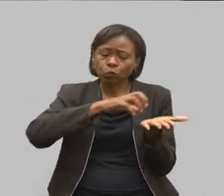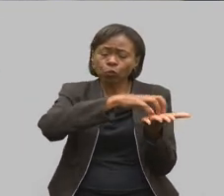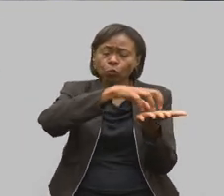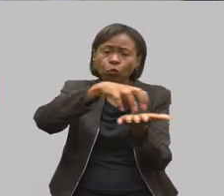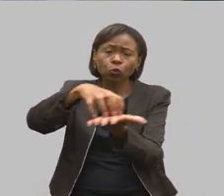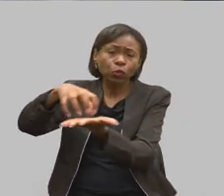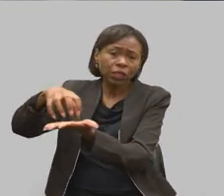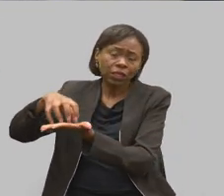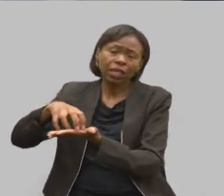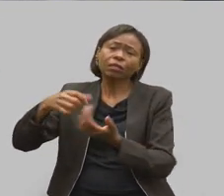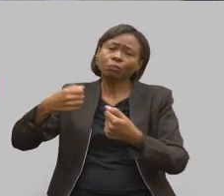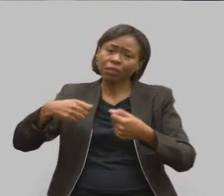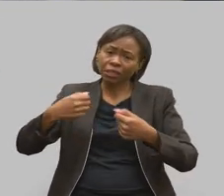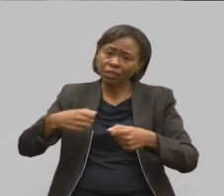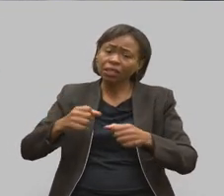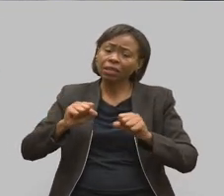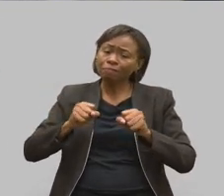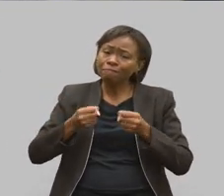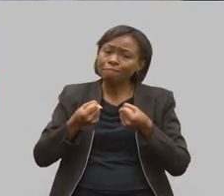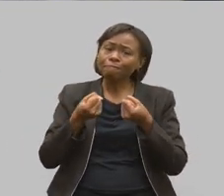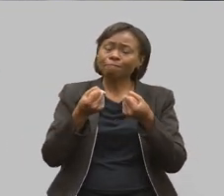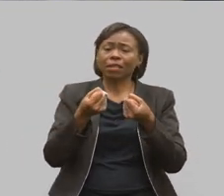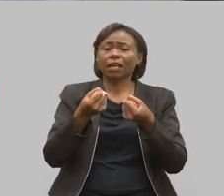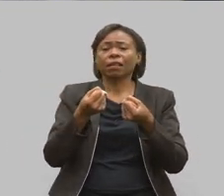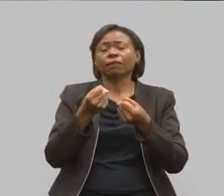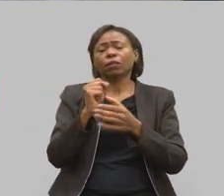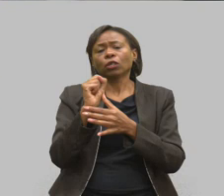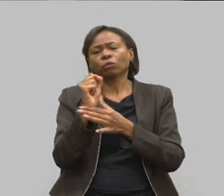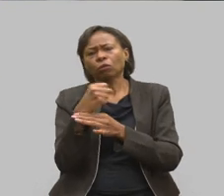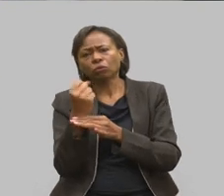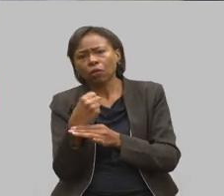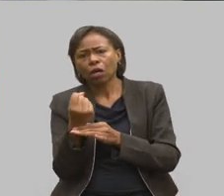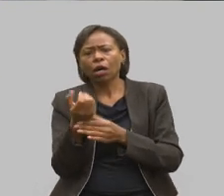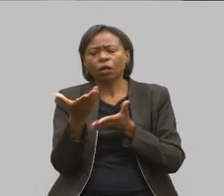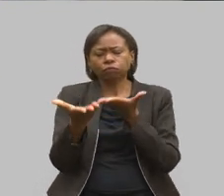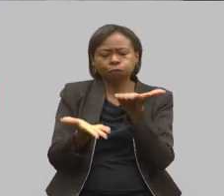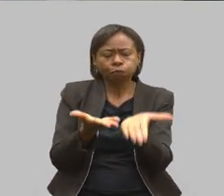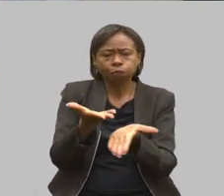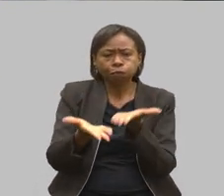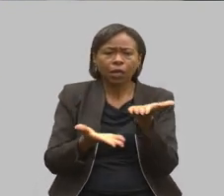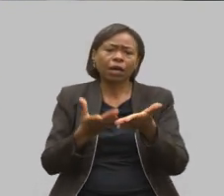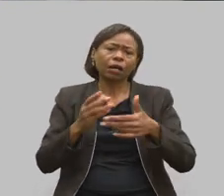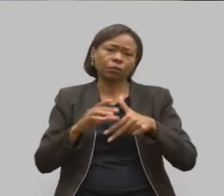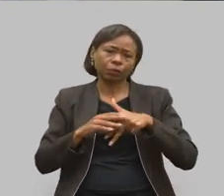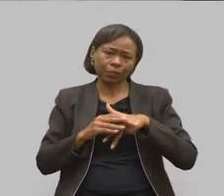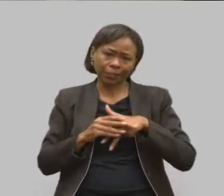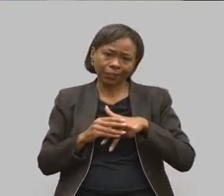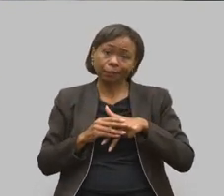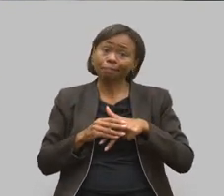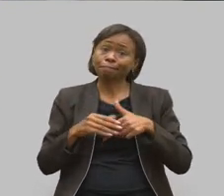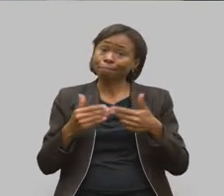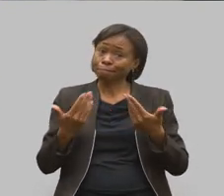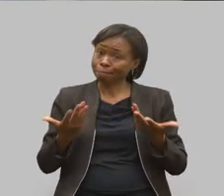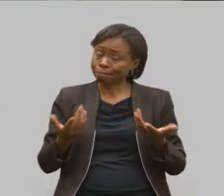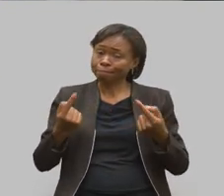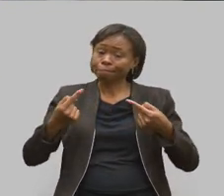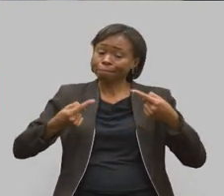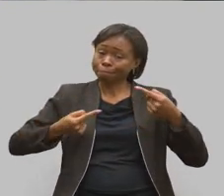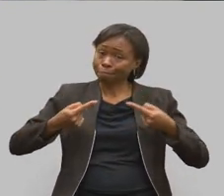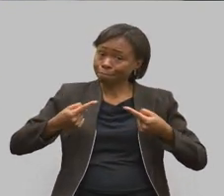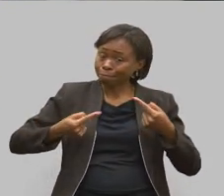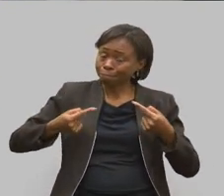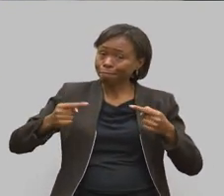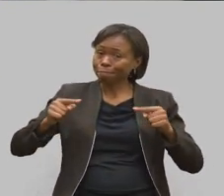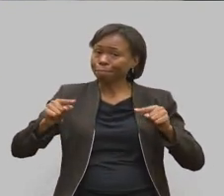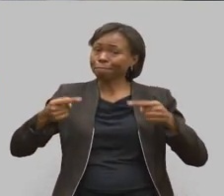desses pacientes eu acho que esse é um Desafio que a gente tem que enfrentar pensar trabalharmos juntos